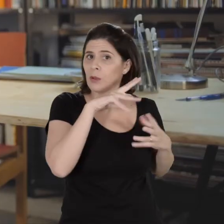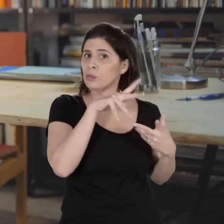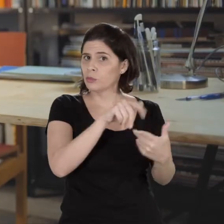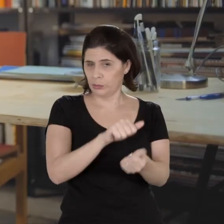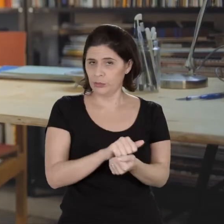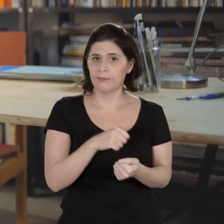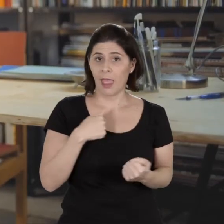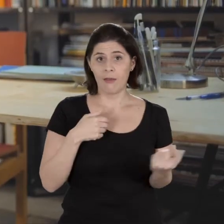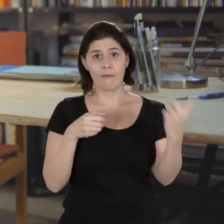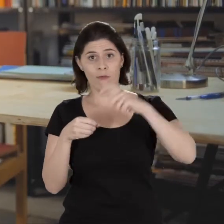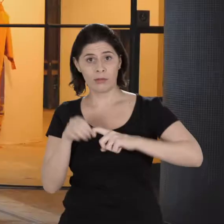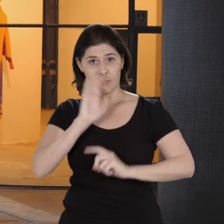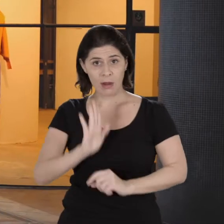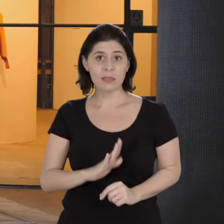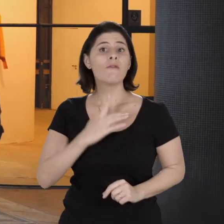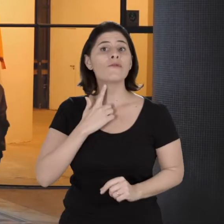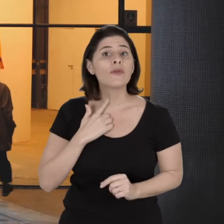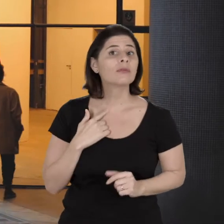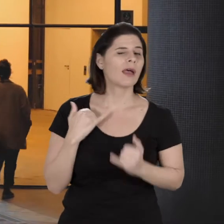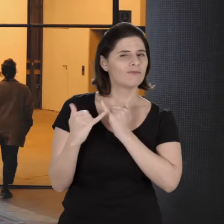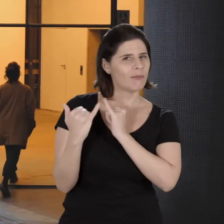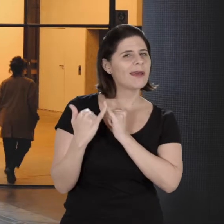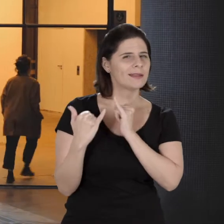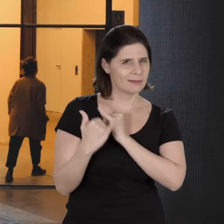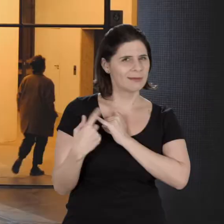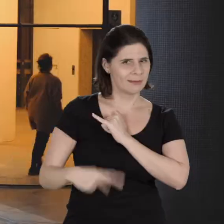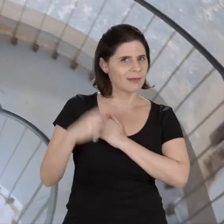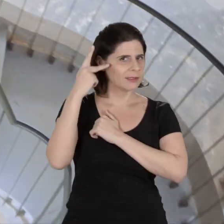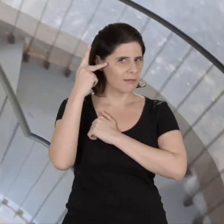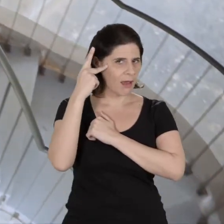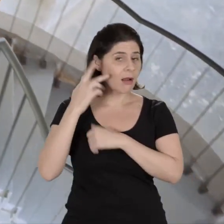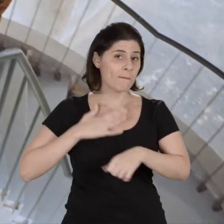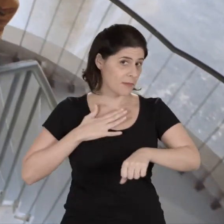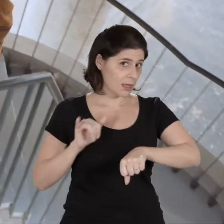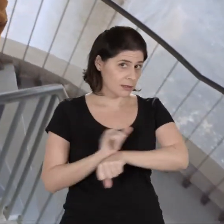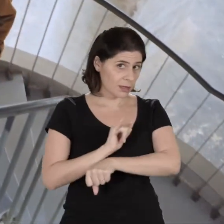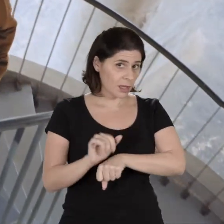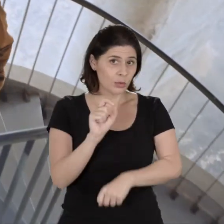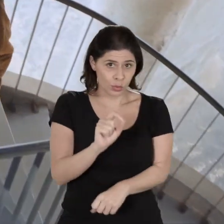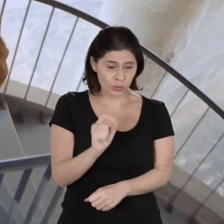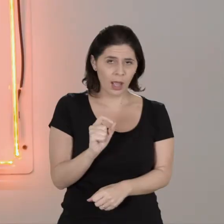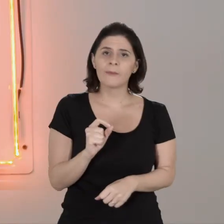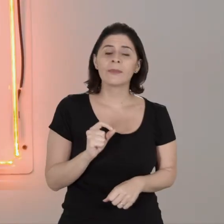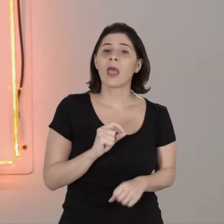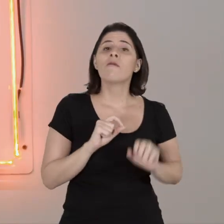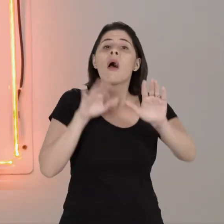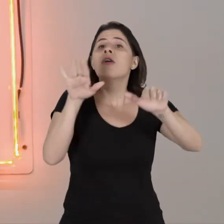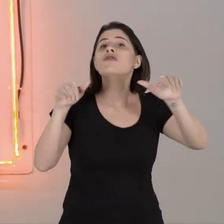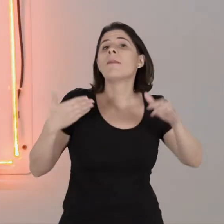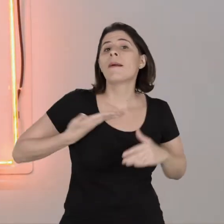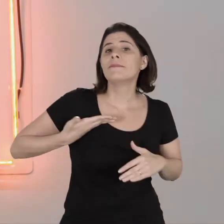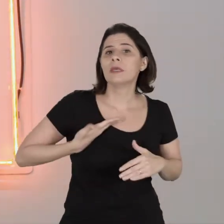aí eu voltei com uma ideia de querer fazer algo parecido aqui em São Paulo. A minha estratégia foi, vou convidar os